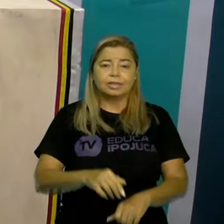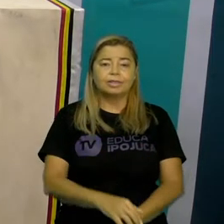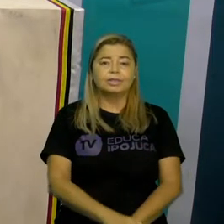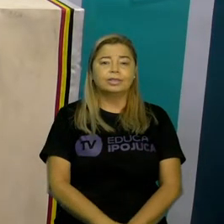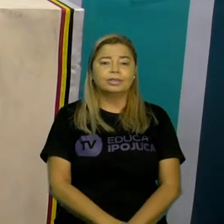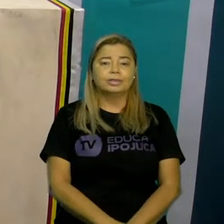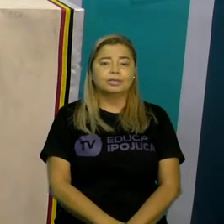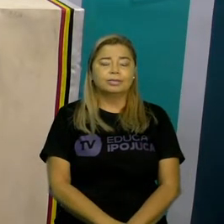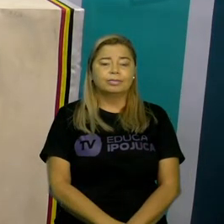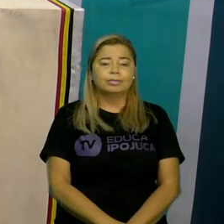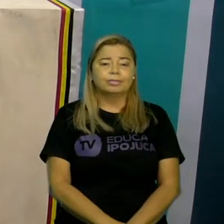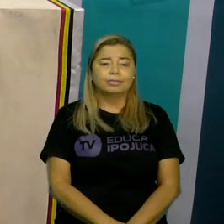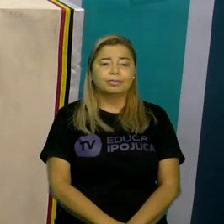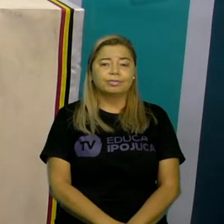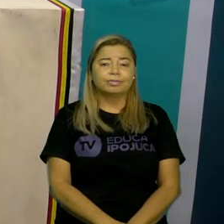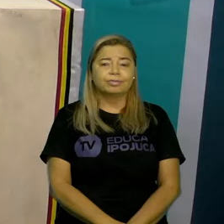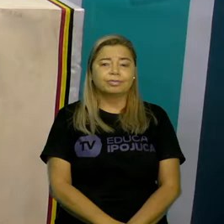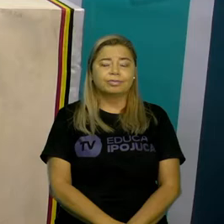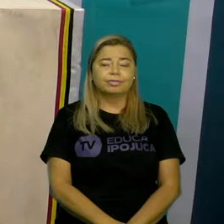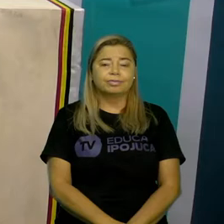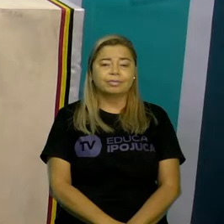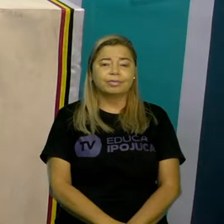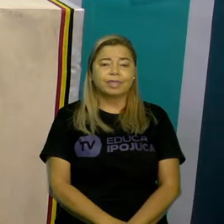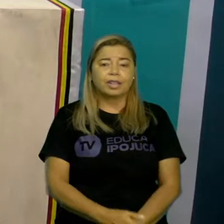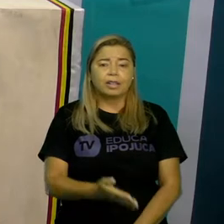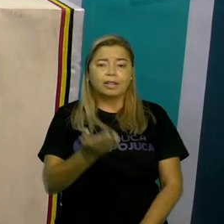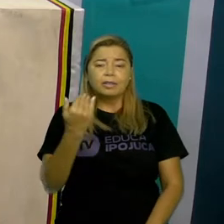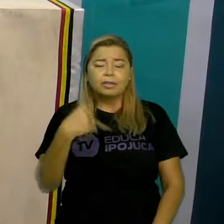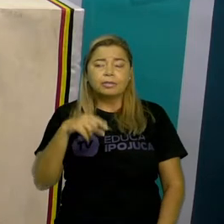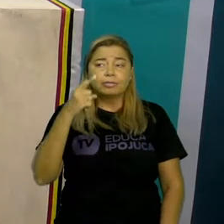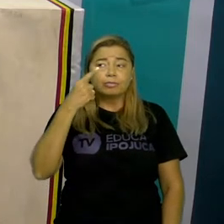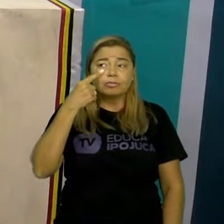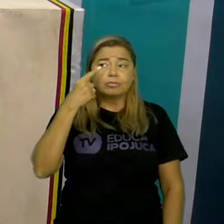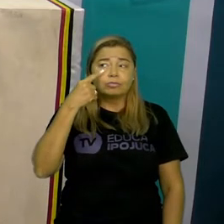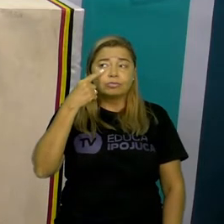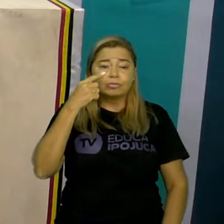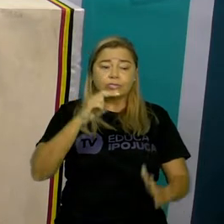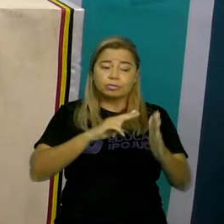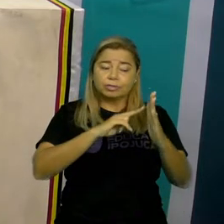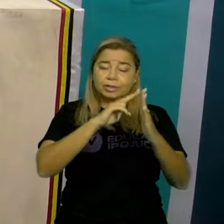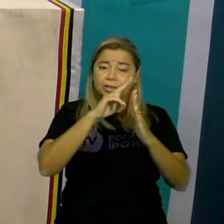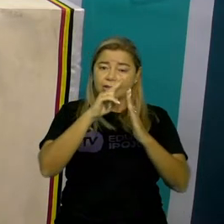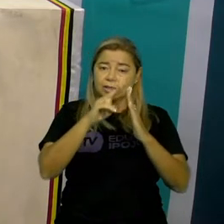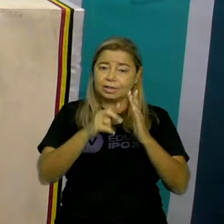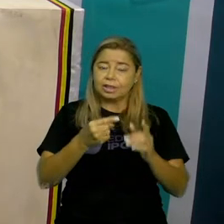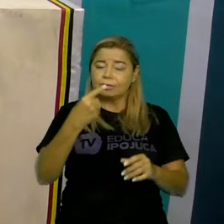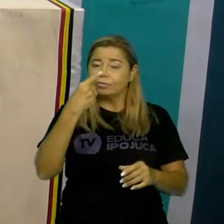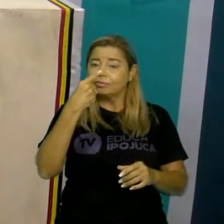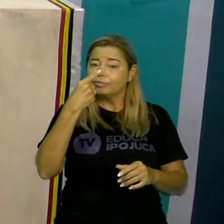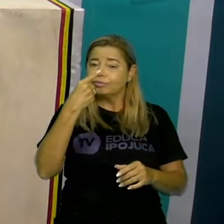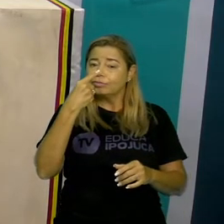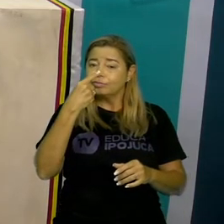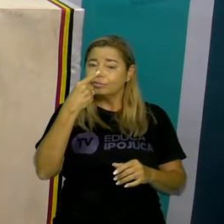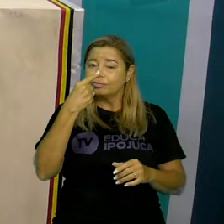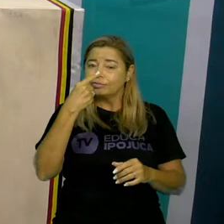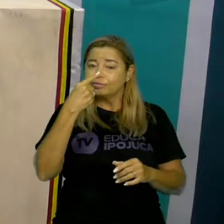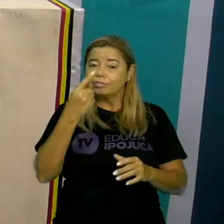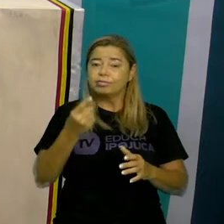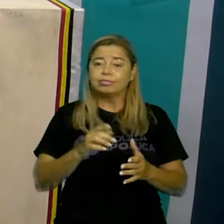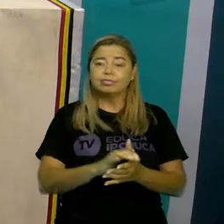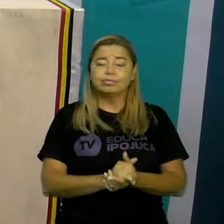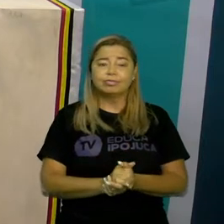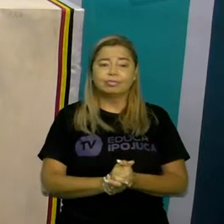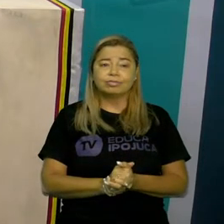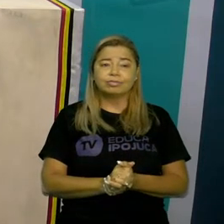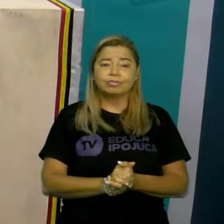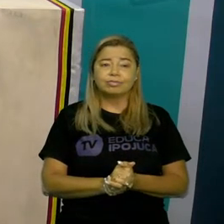ó. Vamos fazer aqui também os olhinhos, o narizinho.